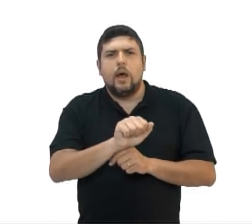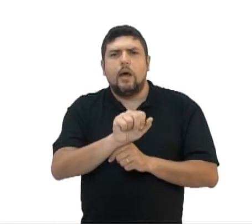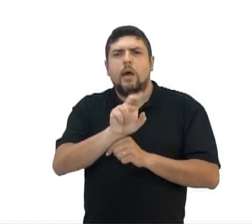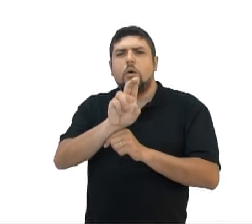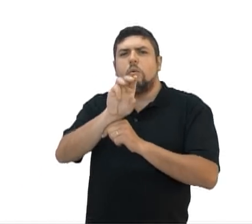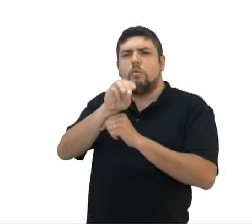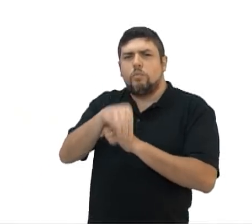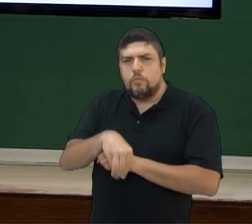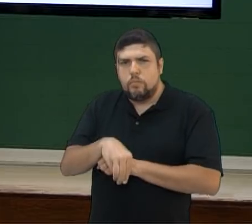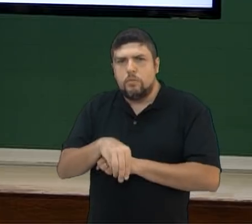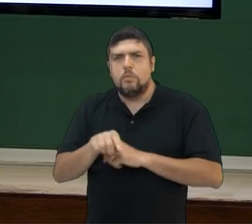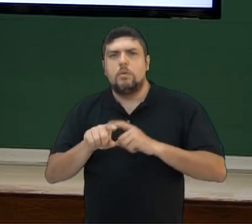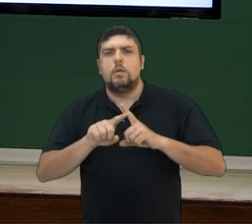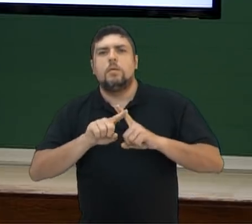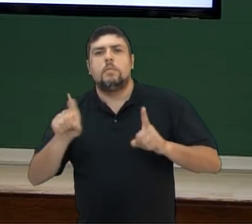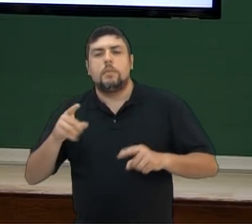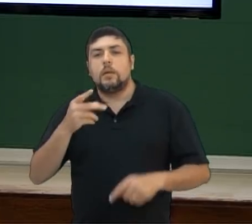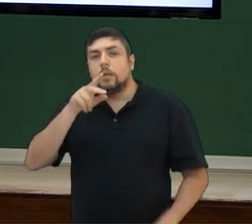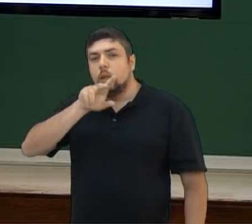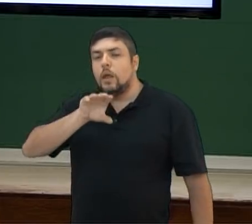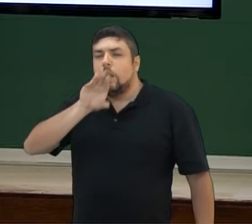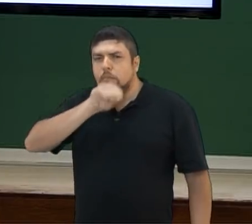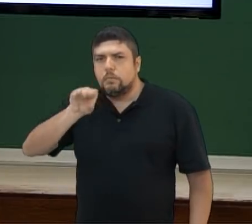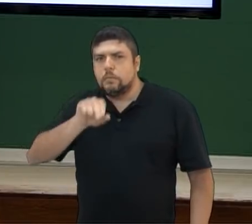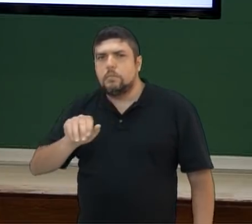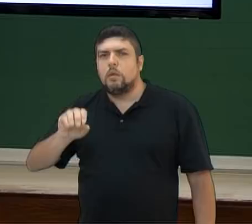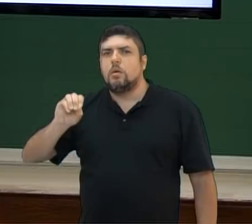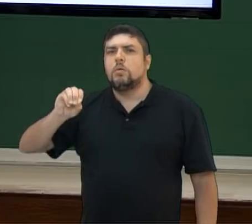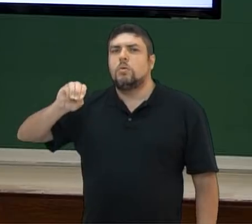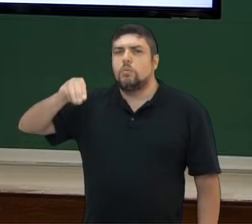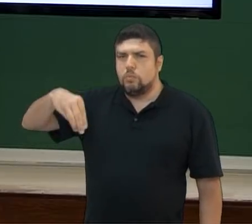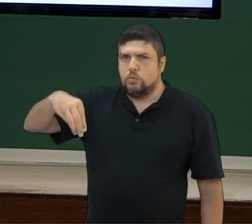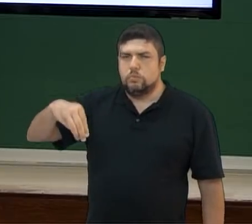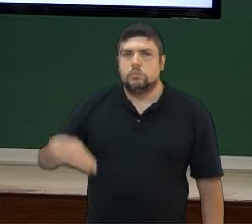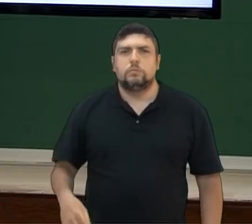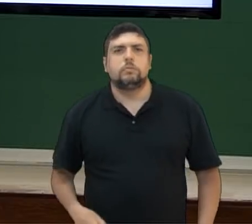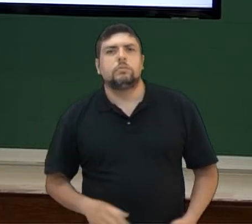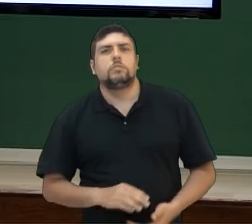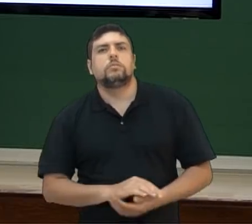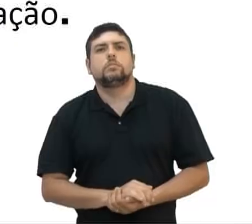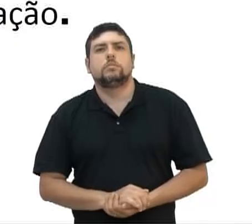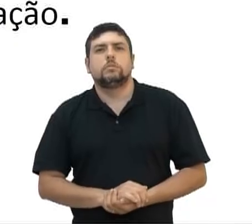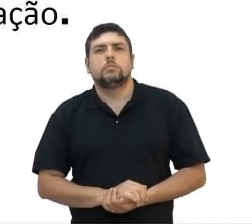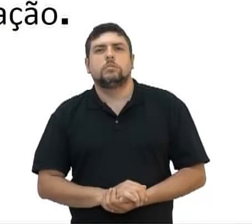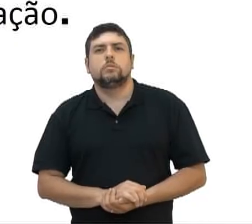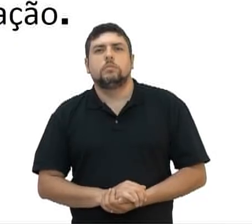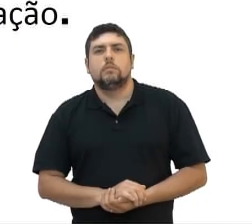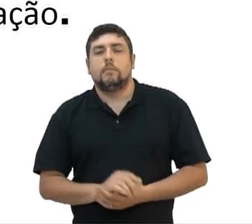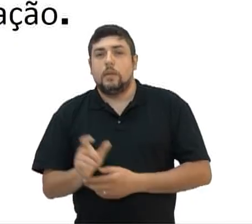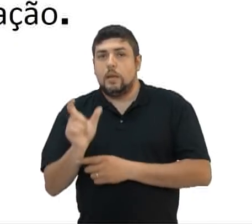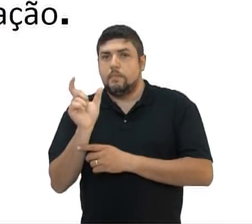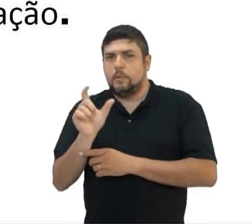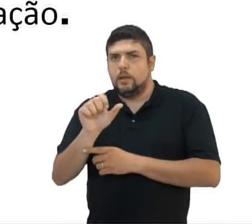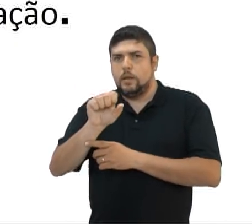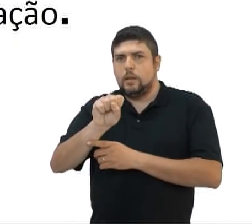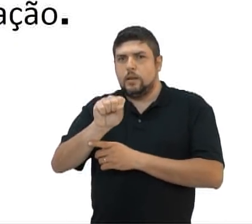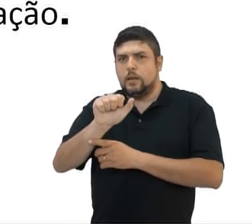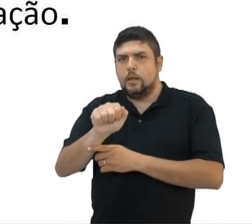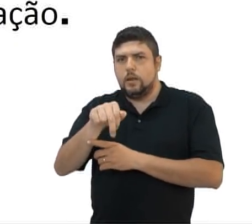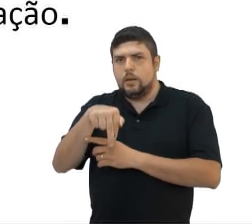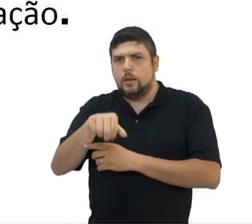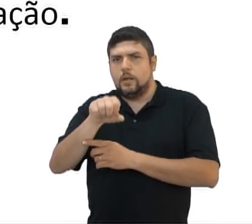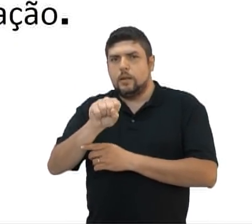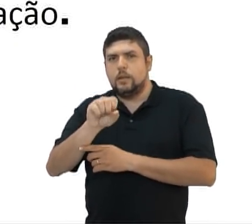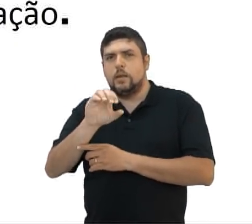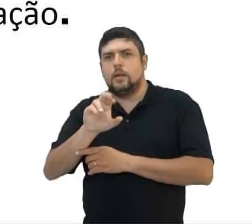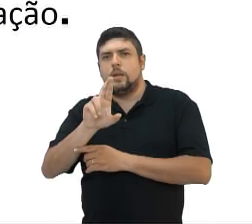é dito dessa maneira, Om, o Om, que é esse símbolo aqui. Bom, a palavra sânscrito, mantra, já que eu falei que o